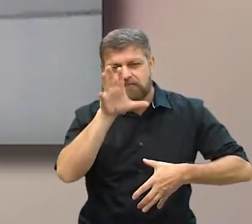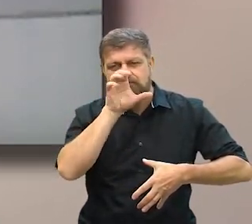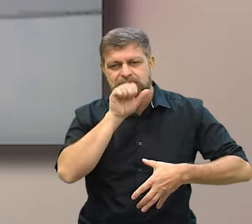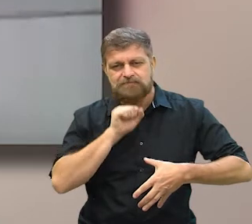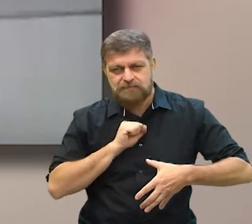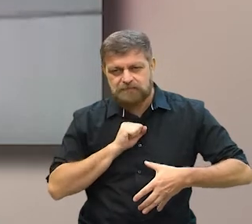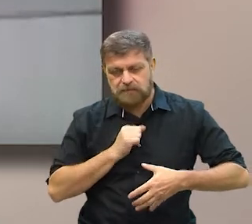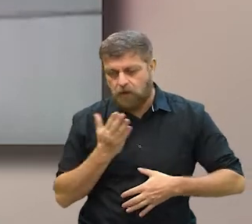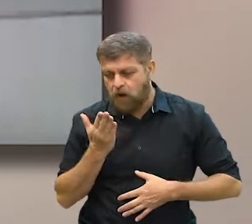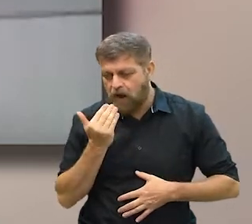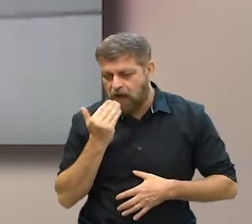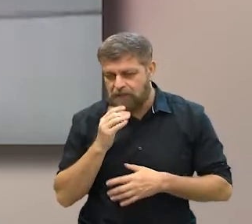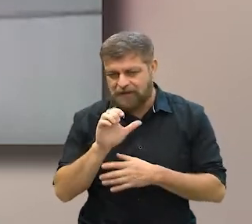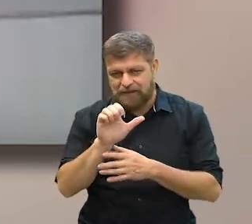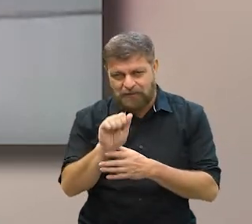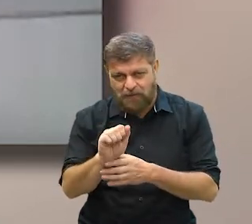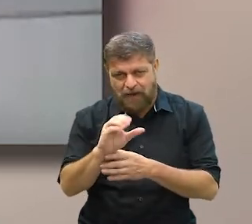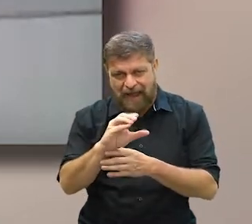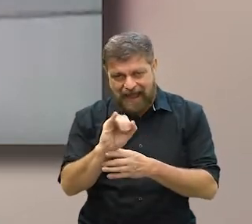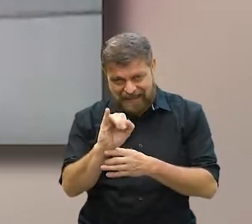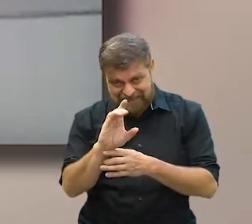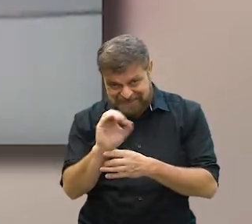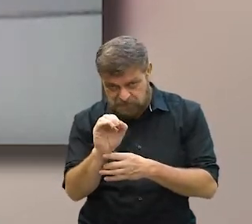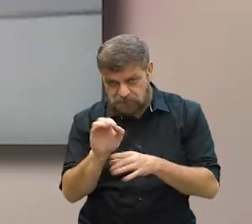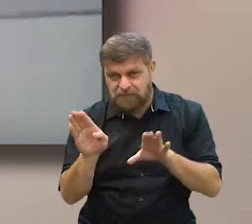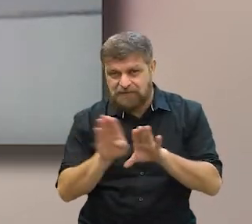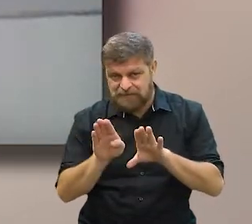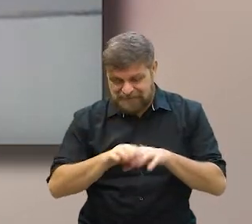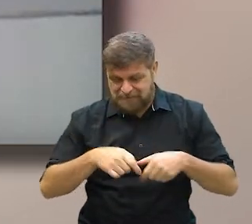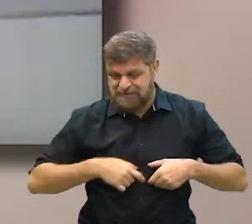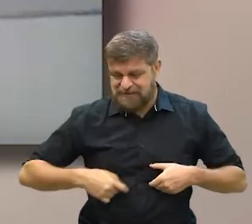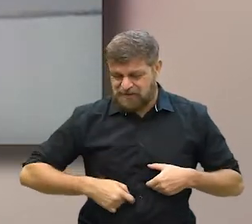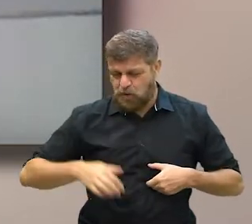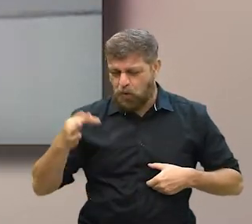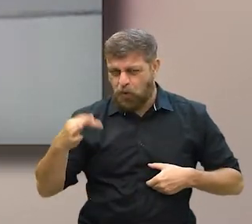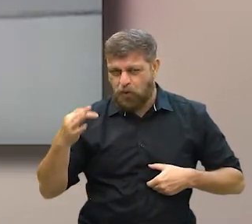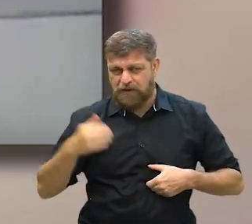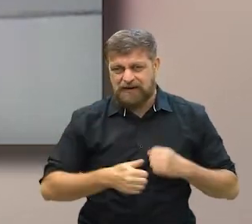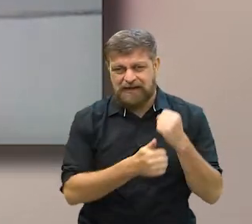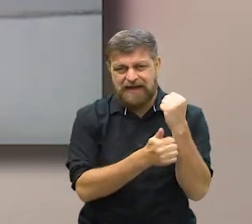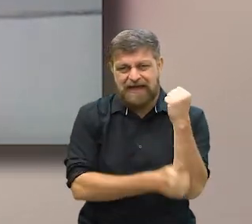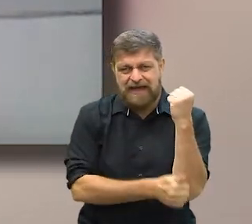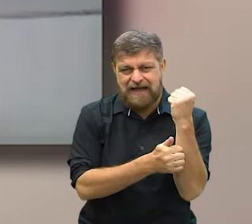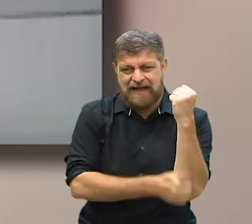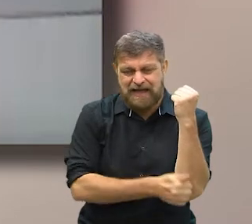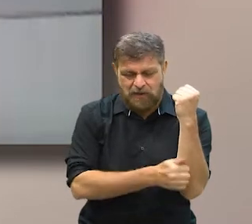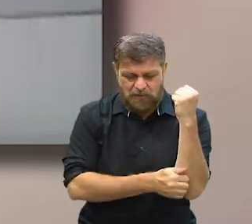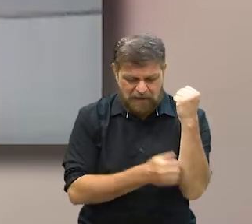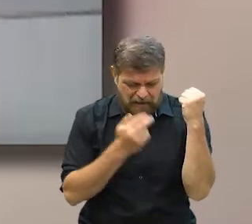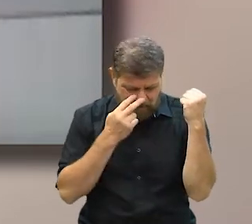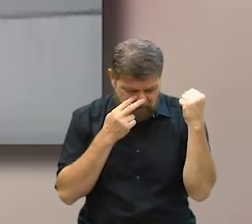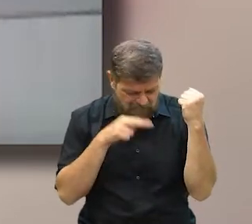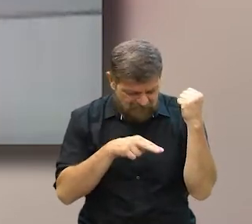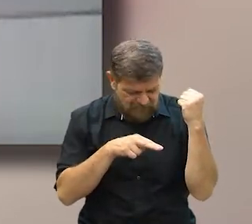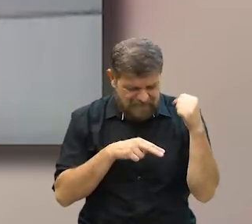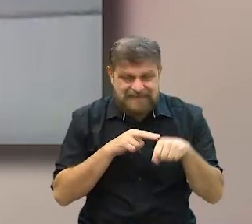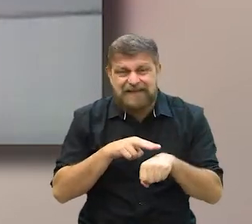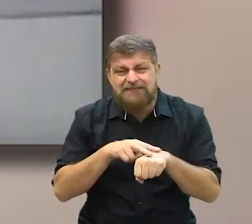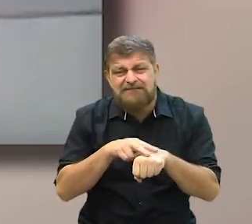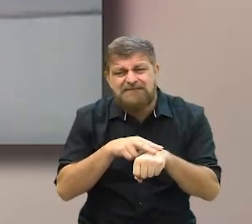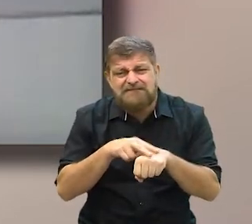Então, os alimentos ácidos vão poder provocar cólica e as fezes vão ficar um pouco mais